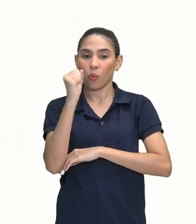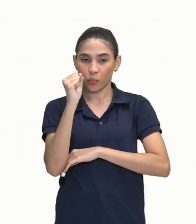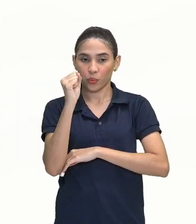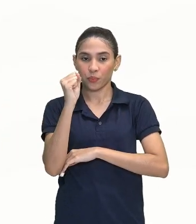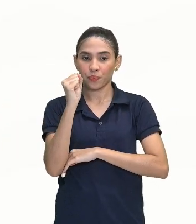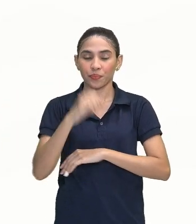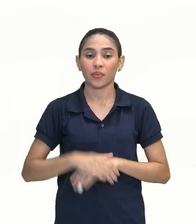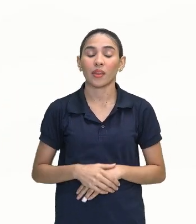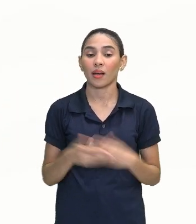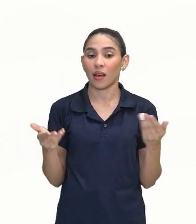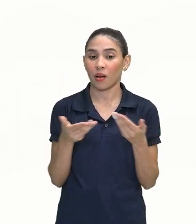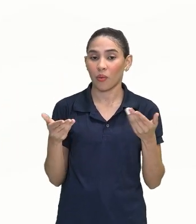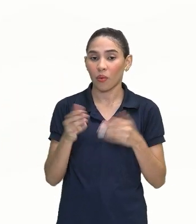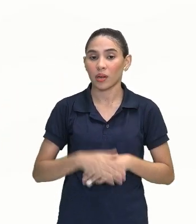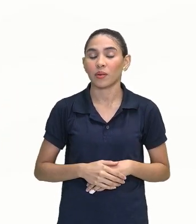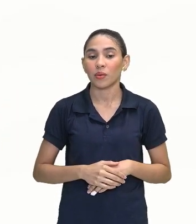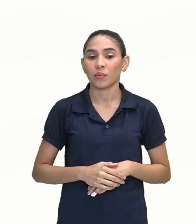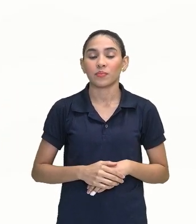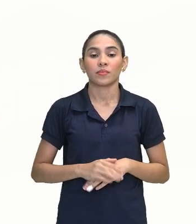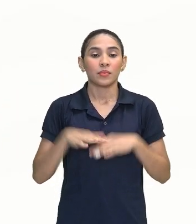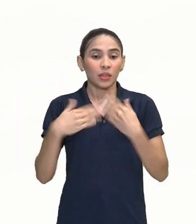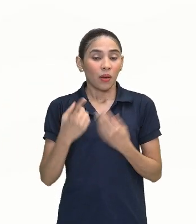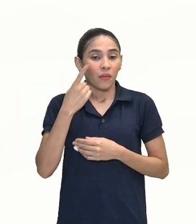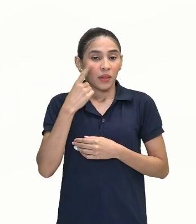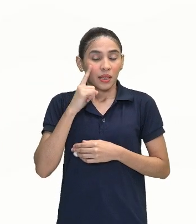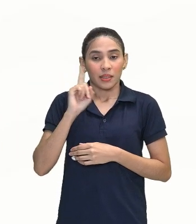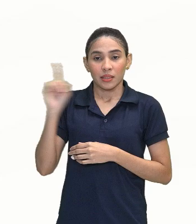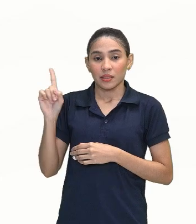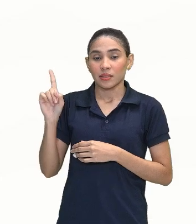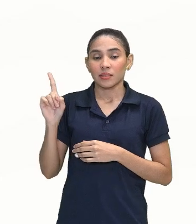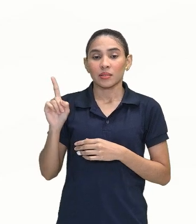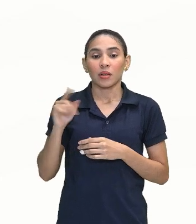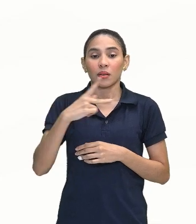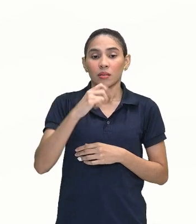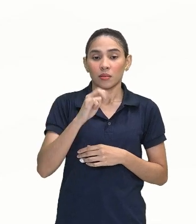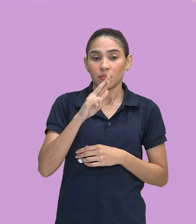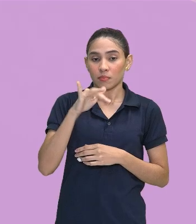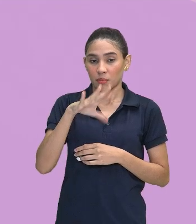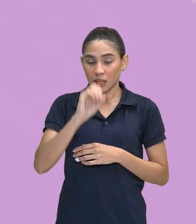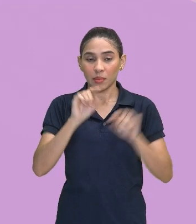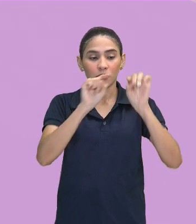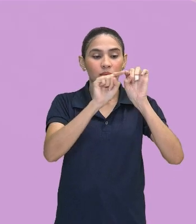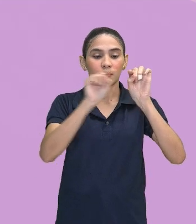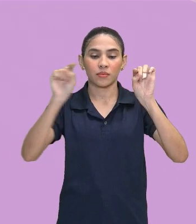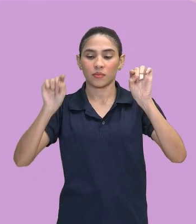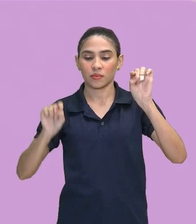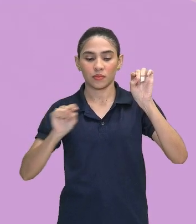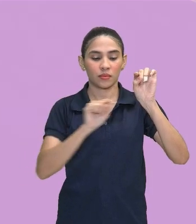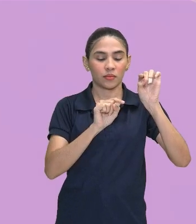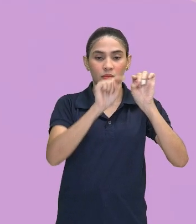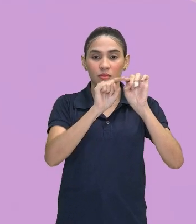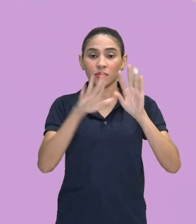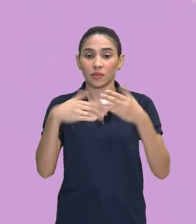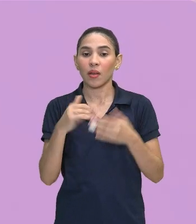completas. Agora, o que a gente acabou de verificar aqui foi o perímetro de um retângulo, onde, logicamente,